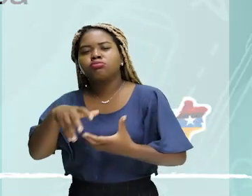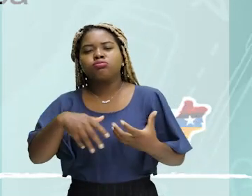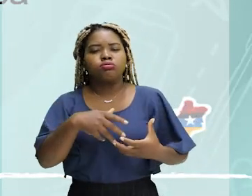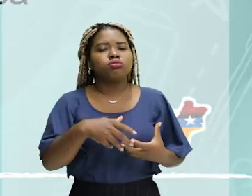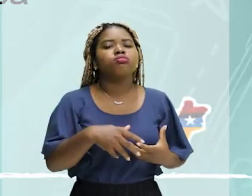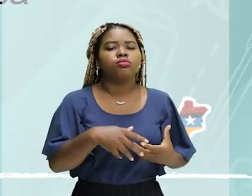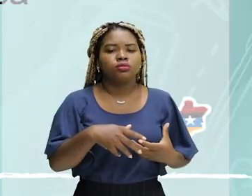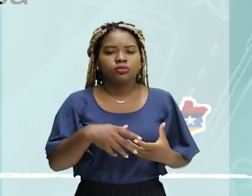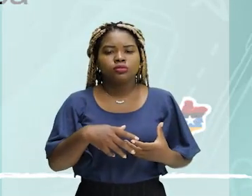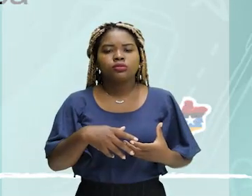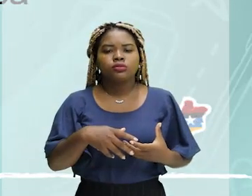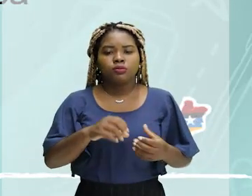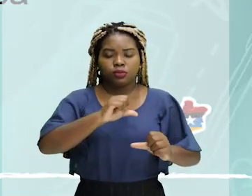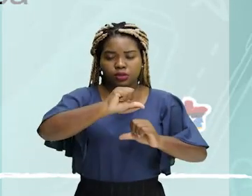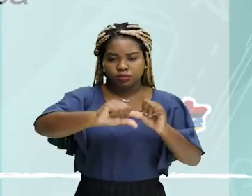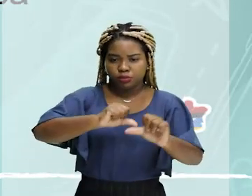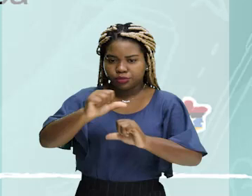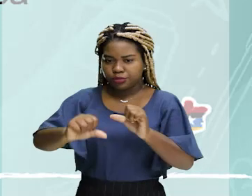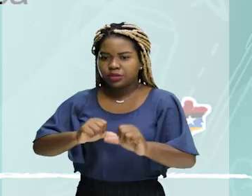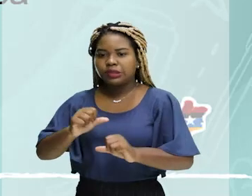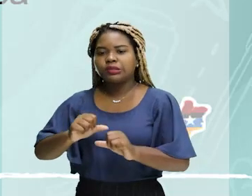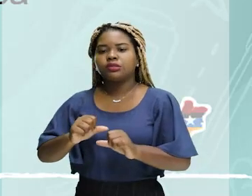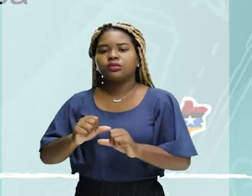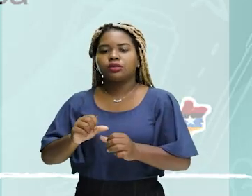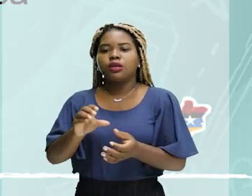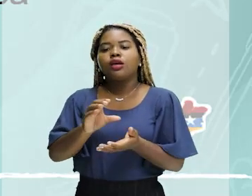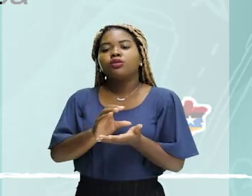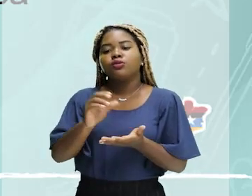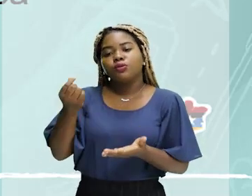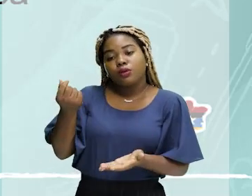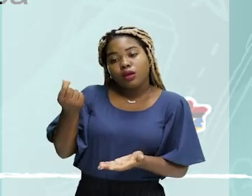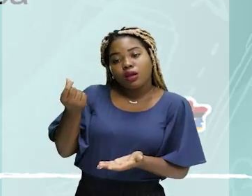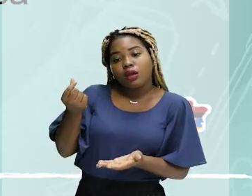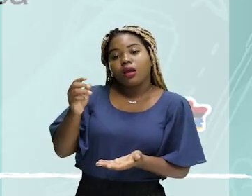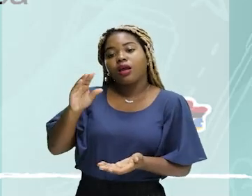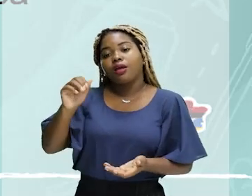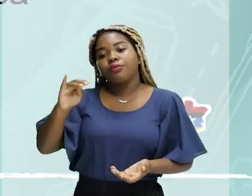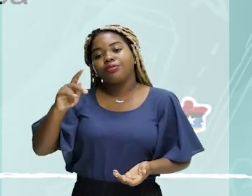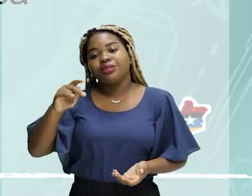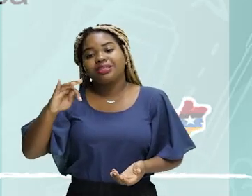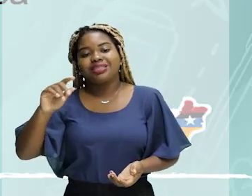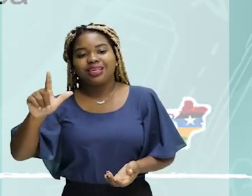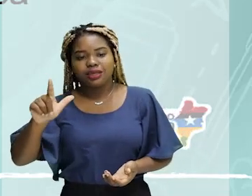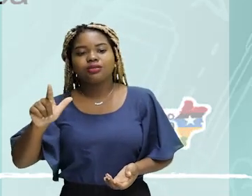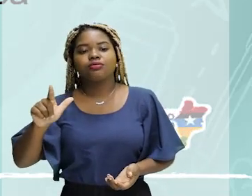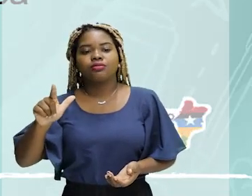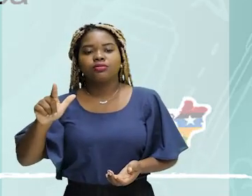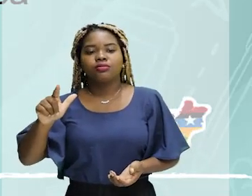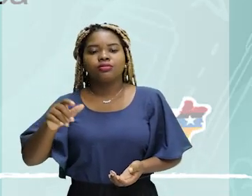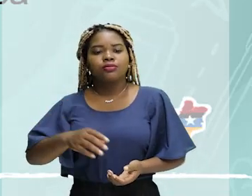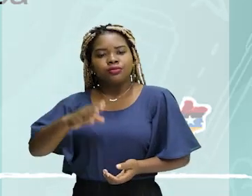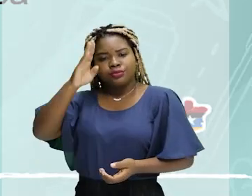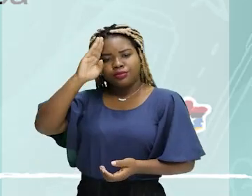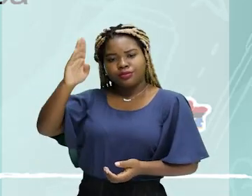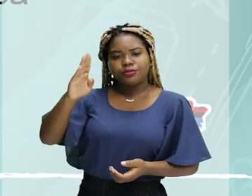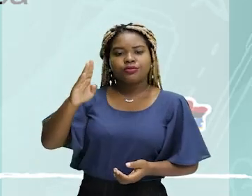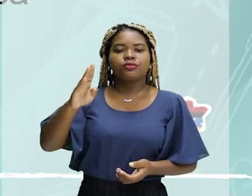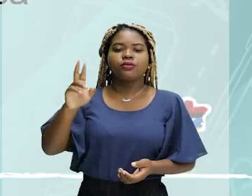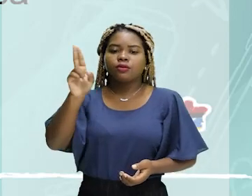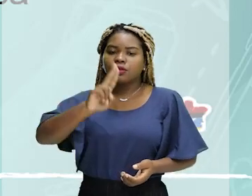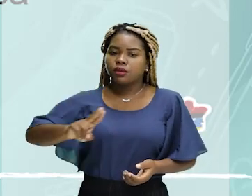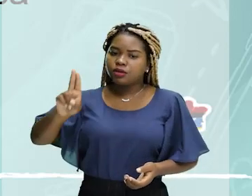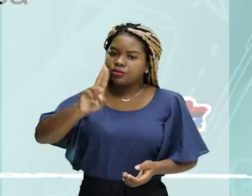história do capital, do capitalismo, a fonte primária de energia utilizada, a primeira fonte, né?